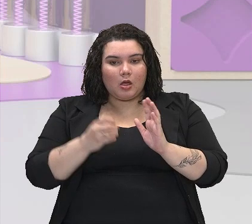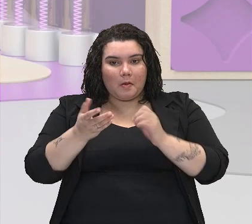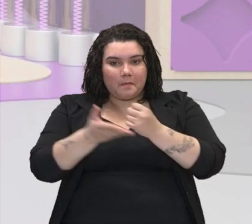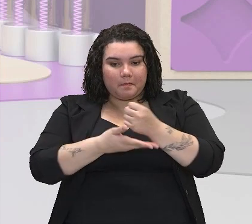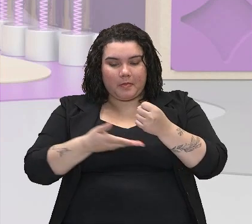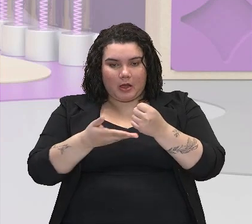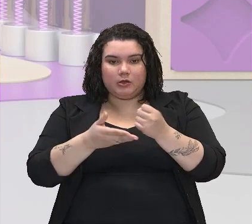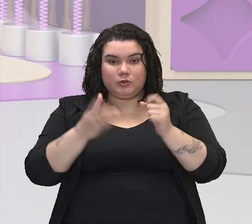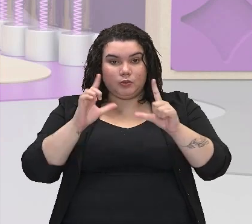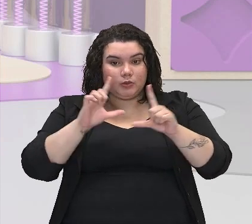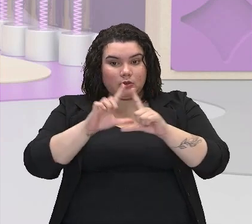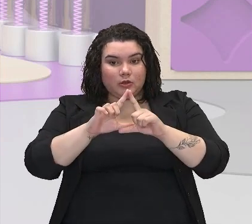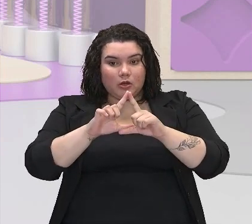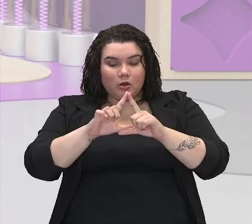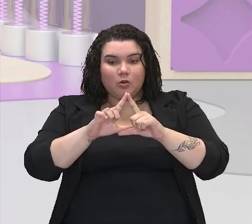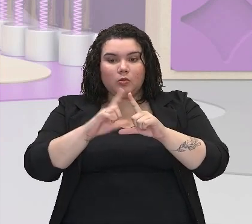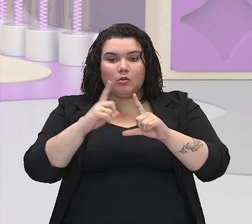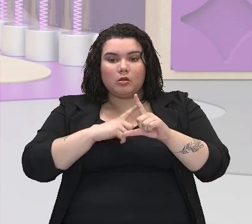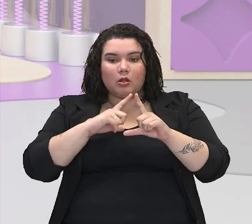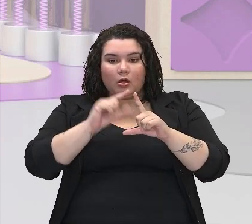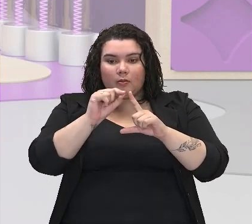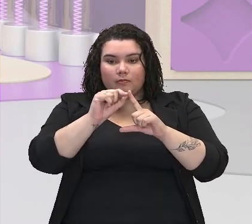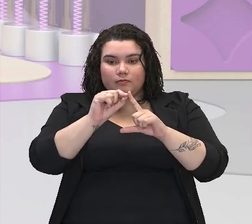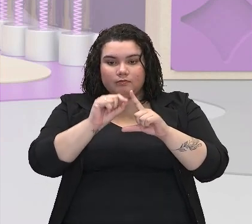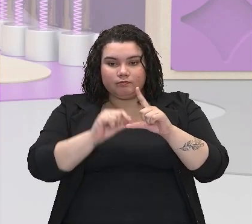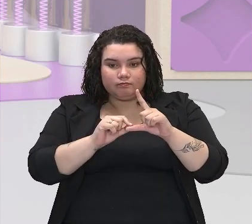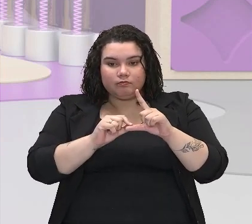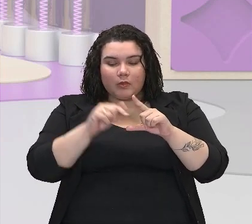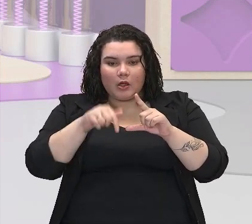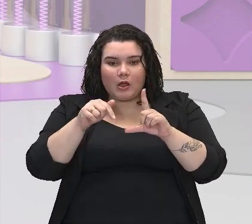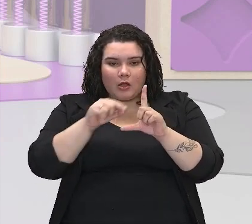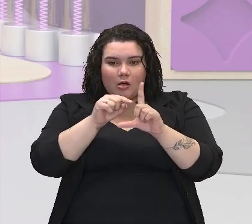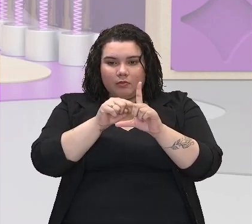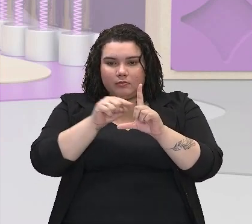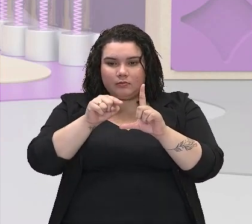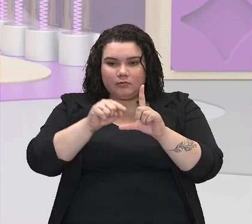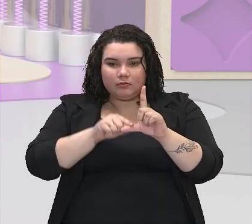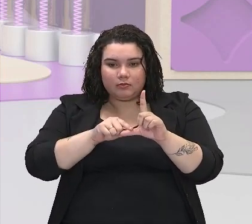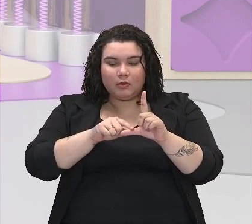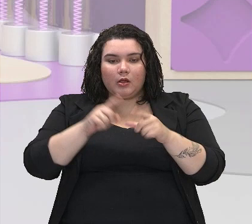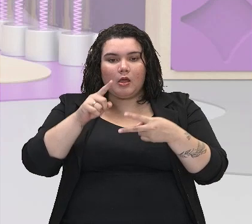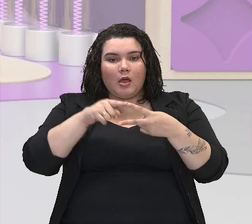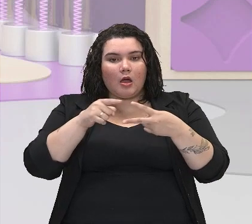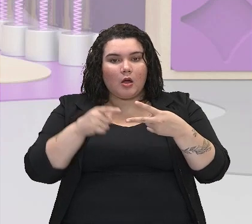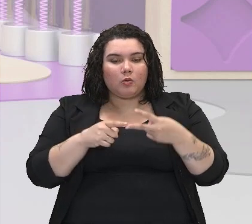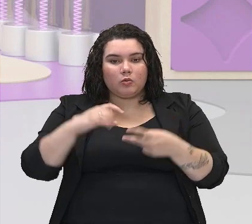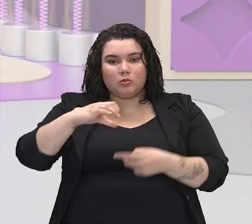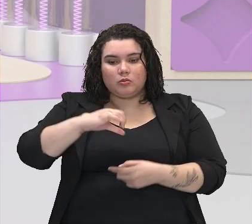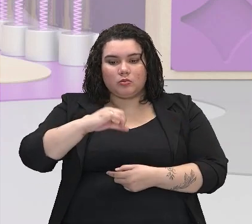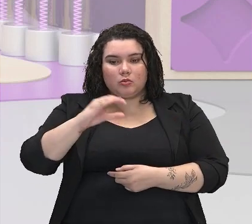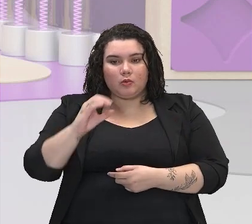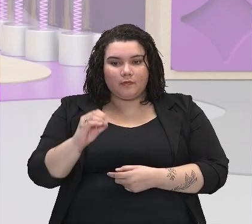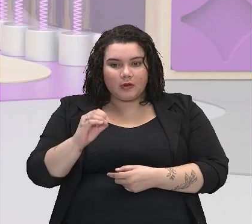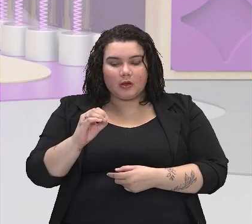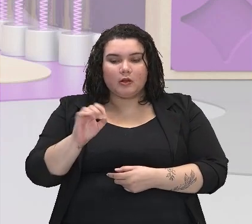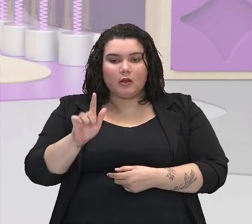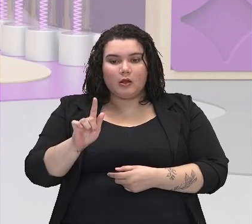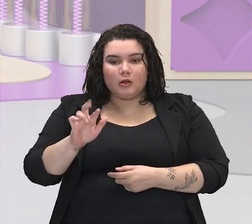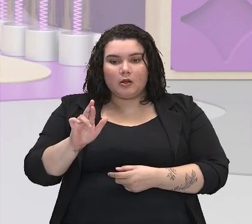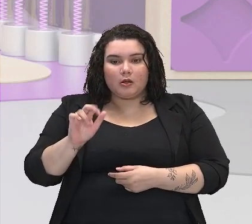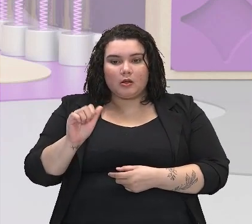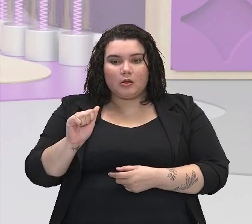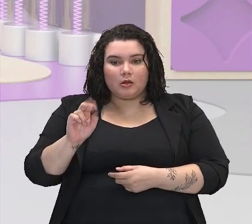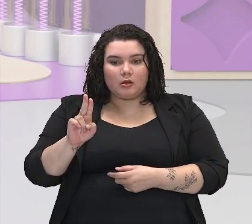do triângulo, né? Um ângulo de 90 graus, né? Então ela está perpendicular a